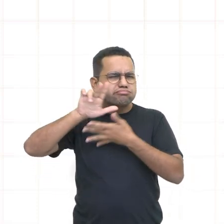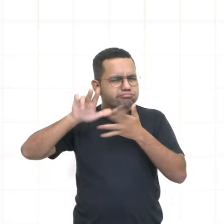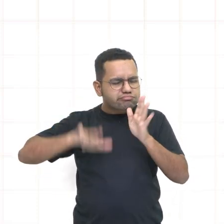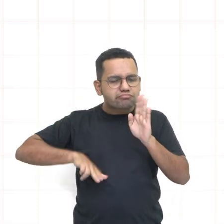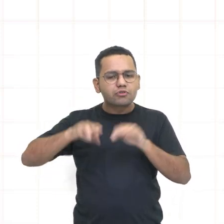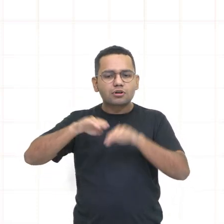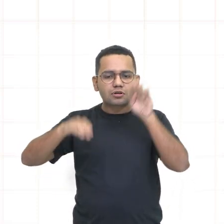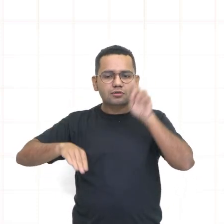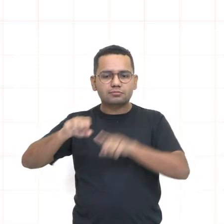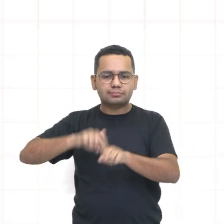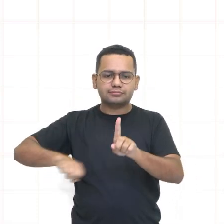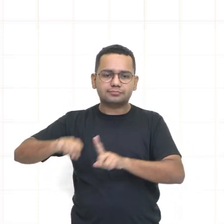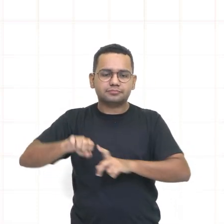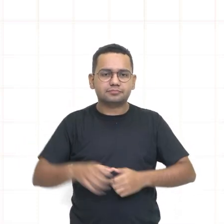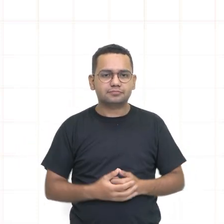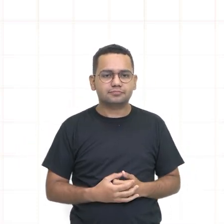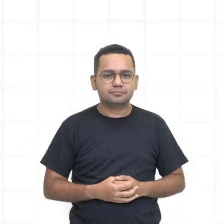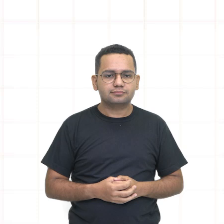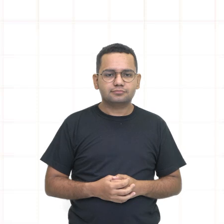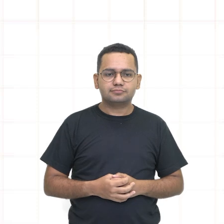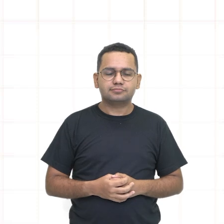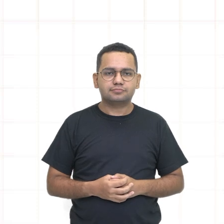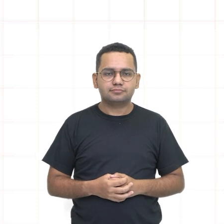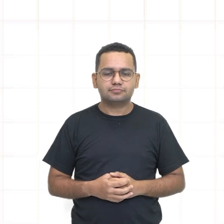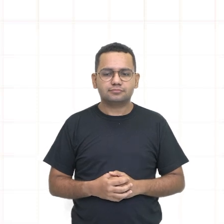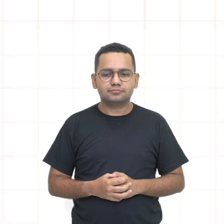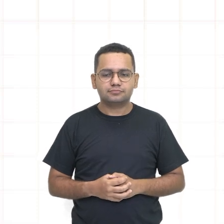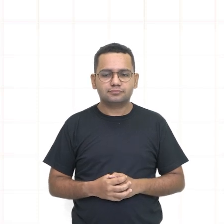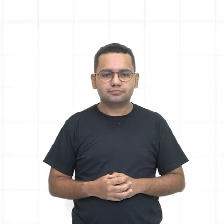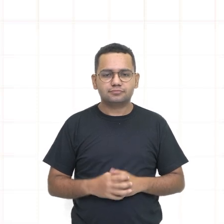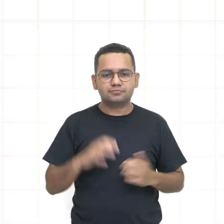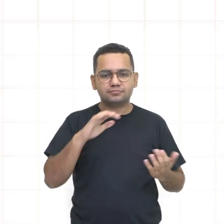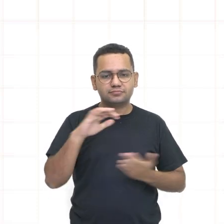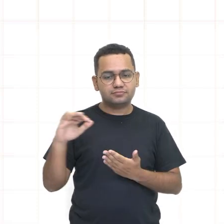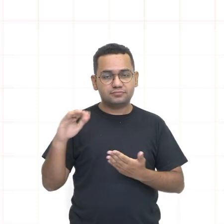o final do governo Médici. Então, agora vamos conhecer o